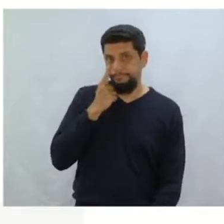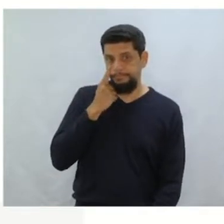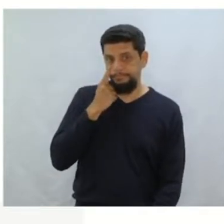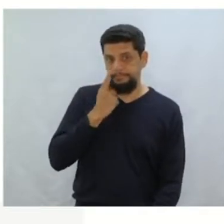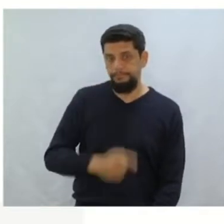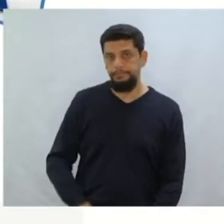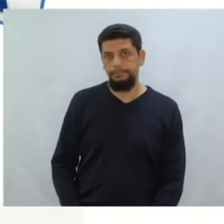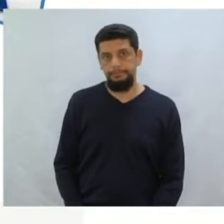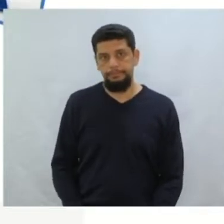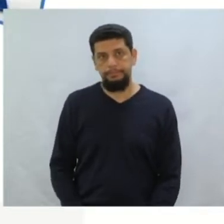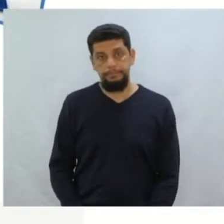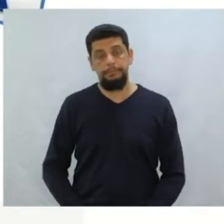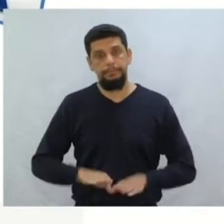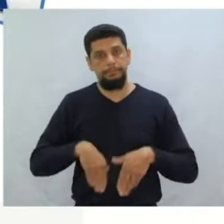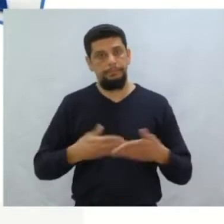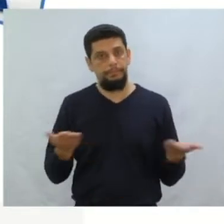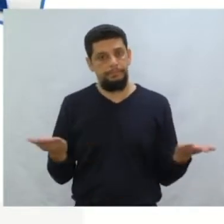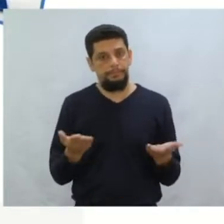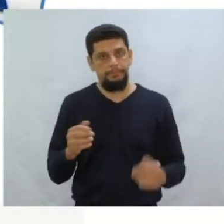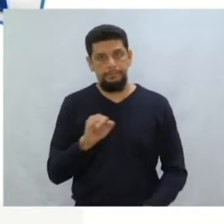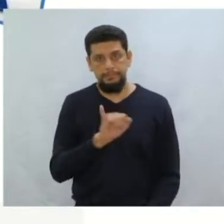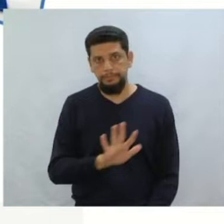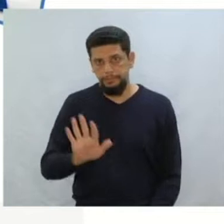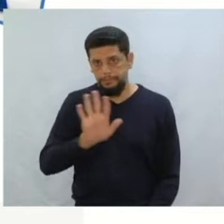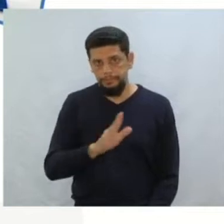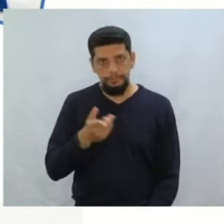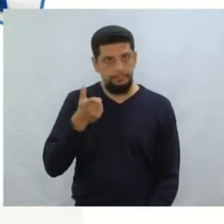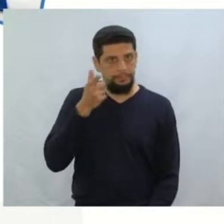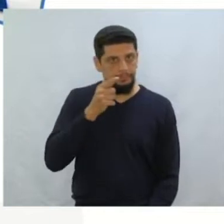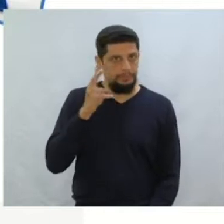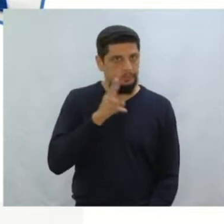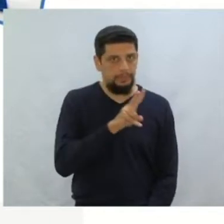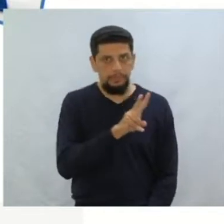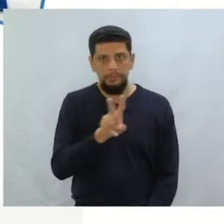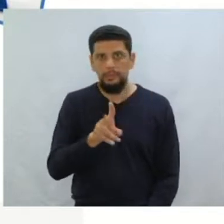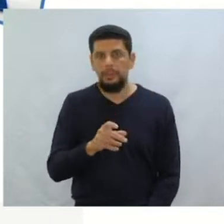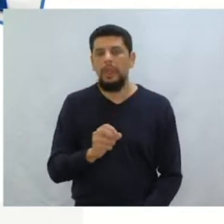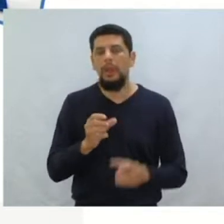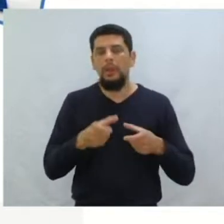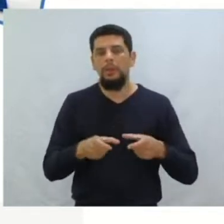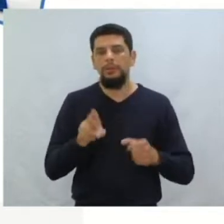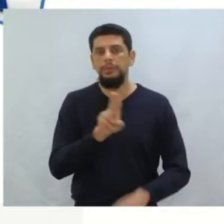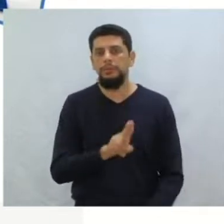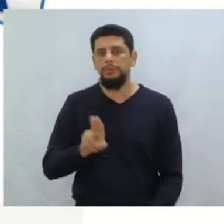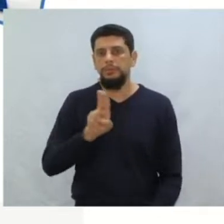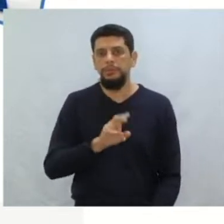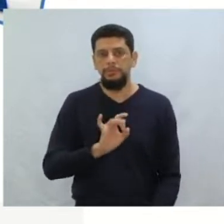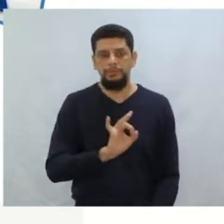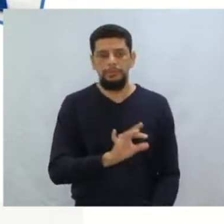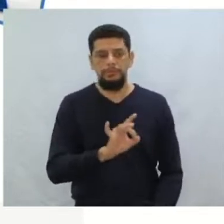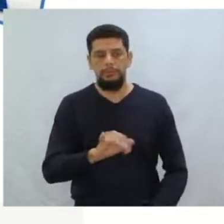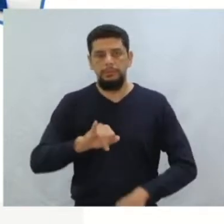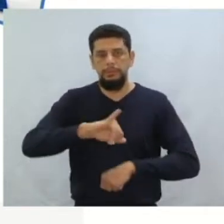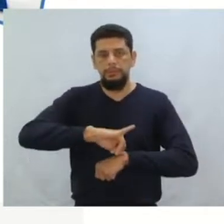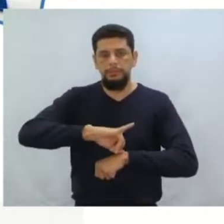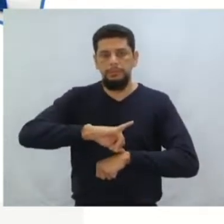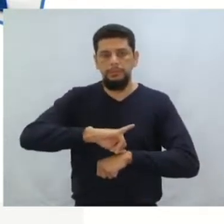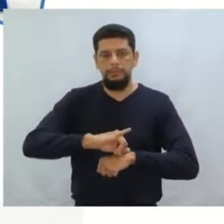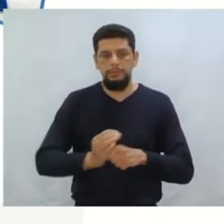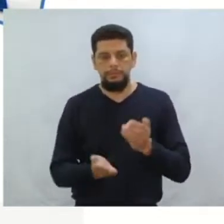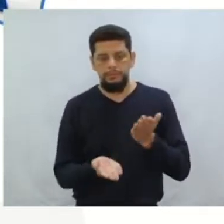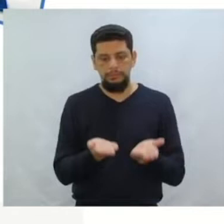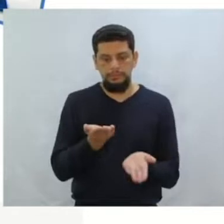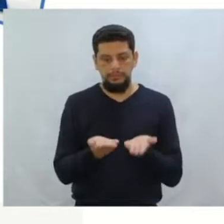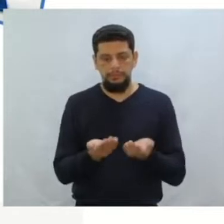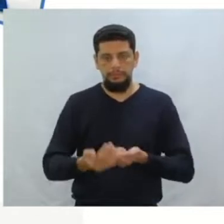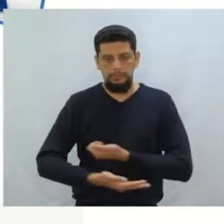Olha só. Então, nesta imagem, conseguimos ver aonde que nós utilizamos esses instrumentos. Então,